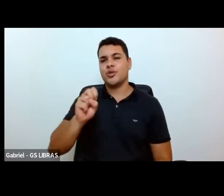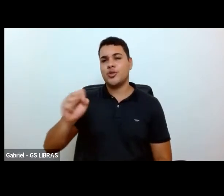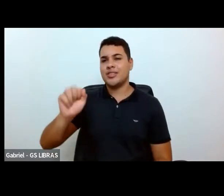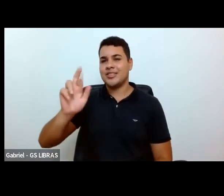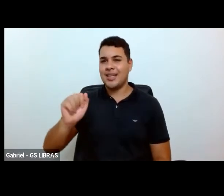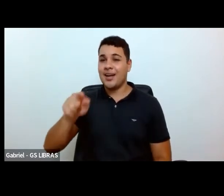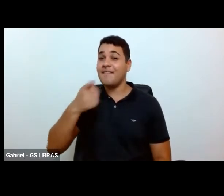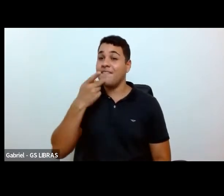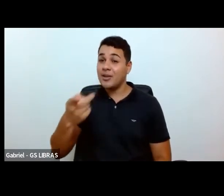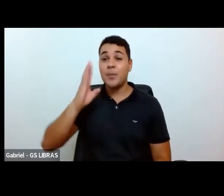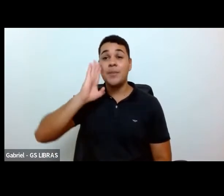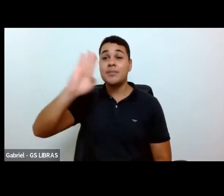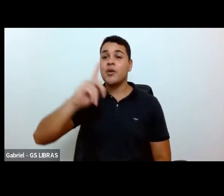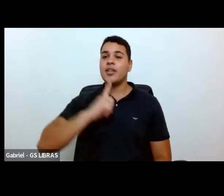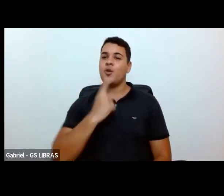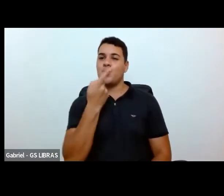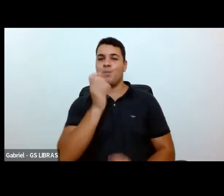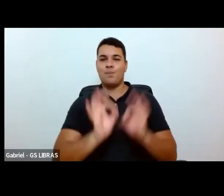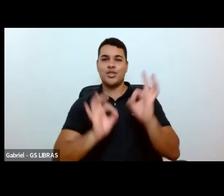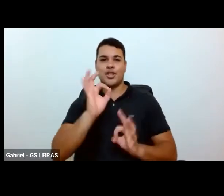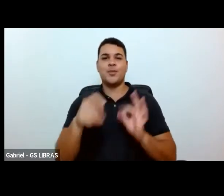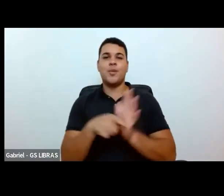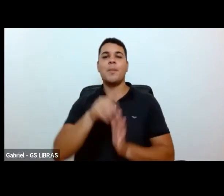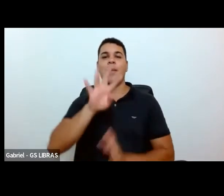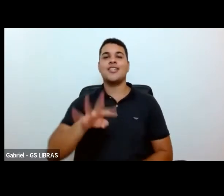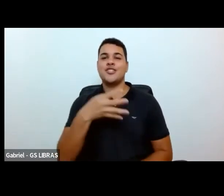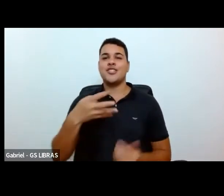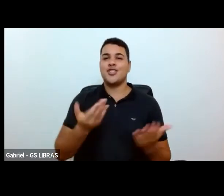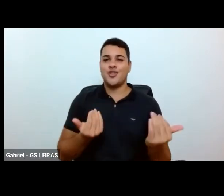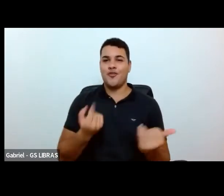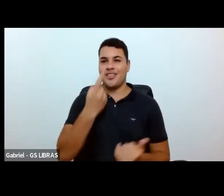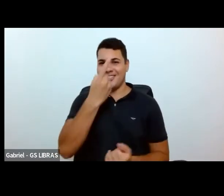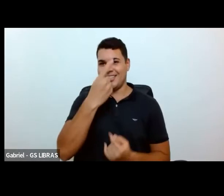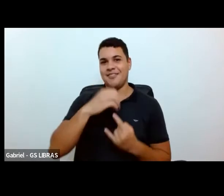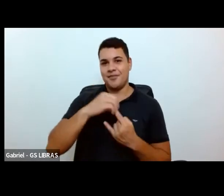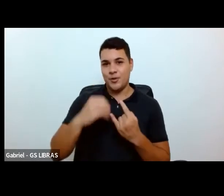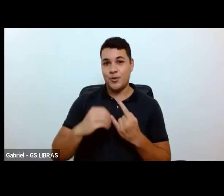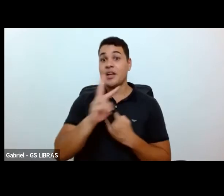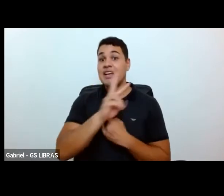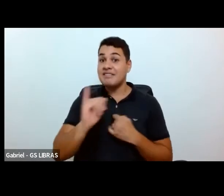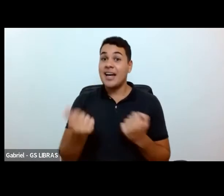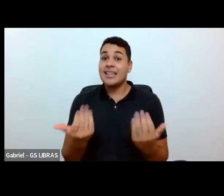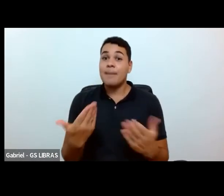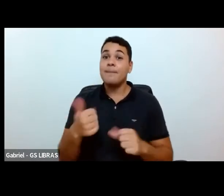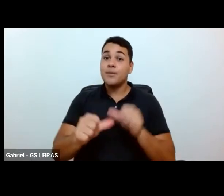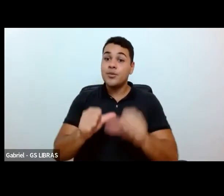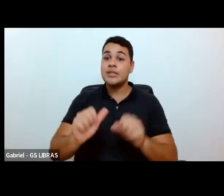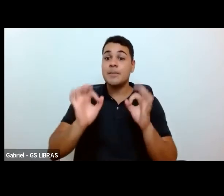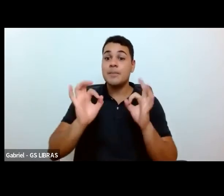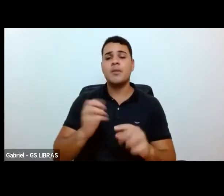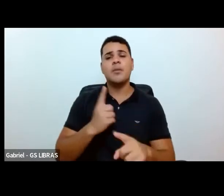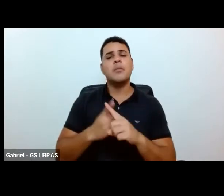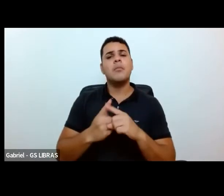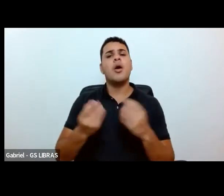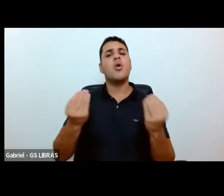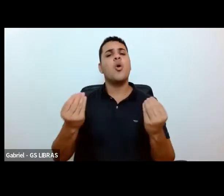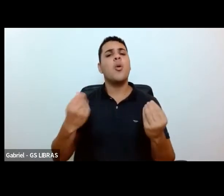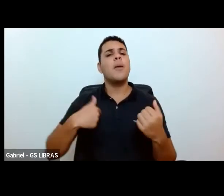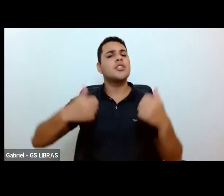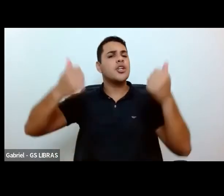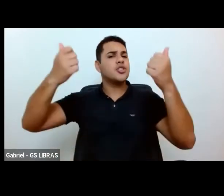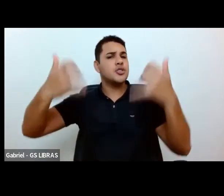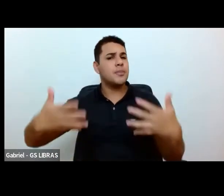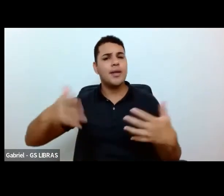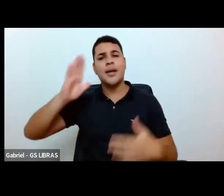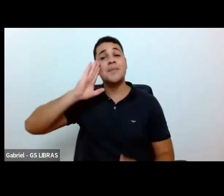da Fiocruz é outra pauta que vai impulsionar essa mudança, porque o que para a gente explicar para uma geração